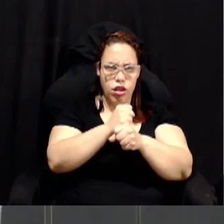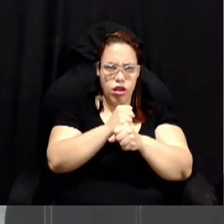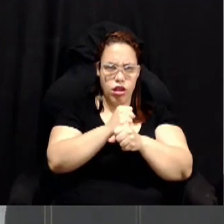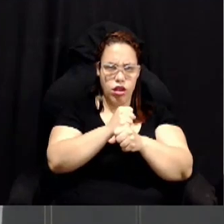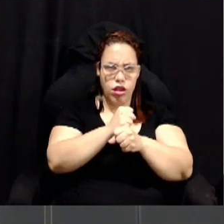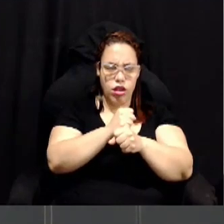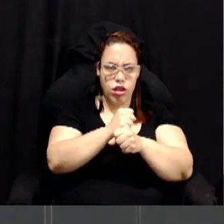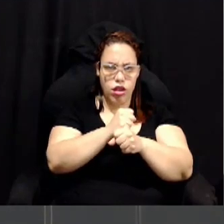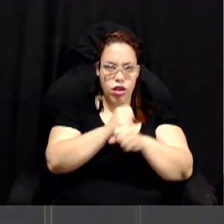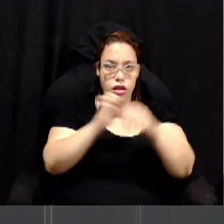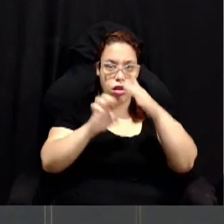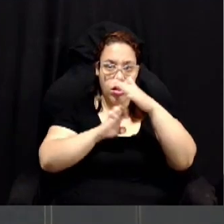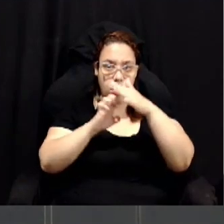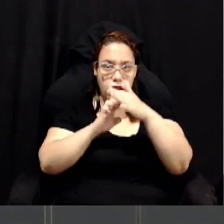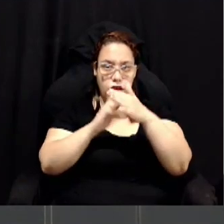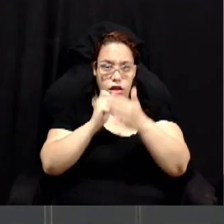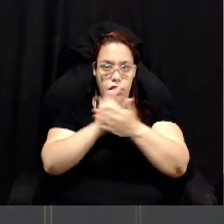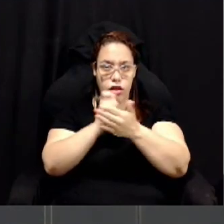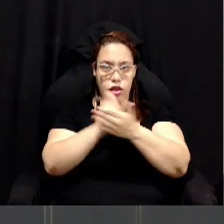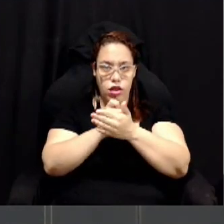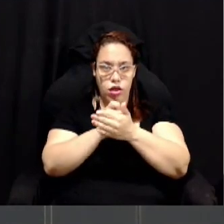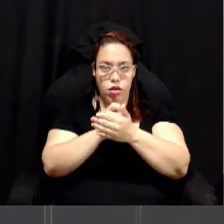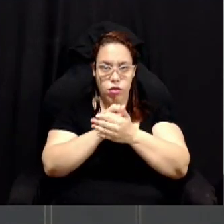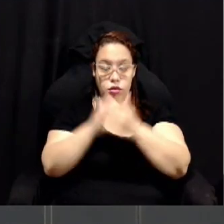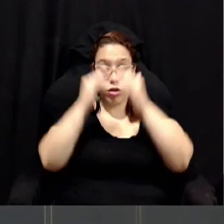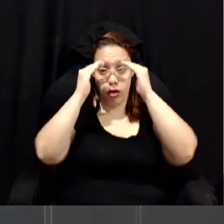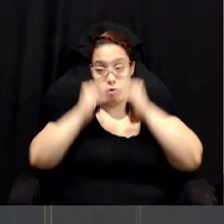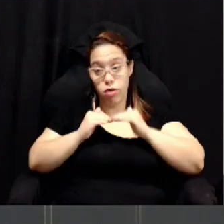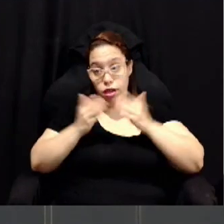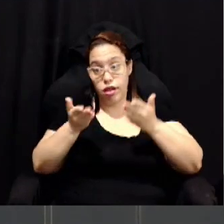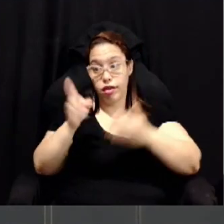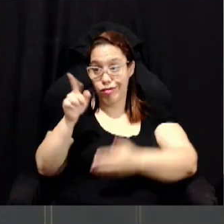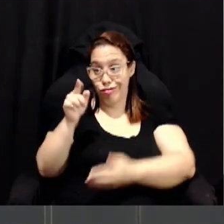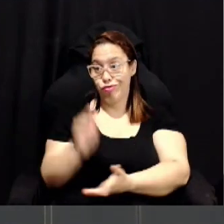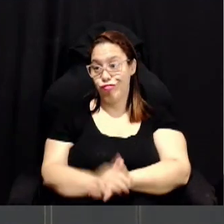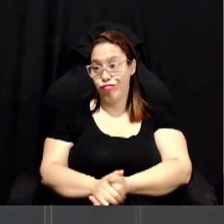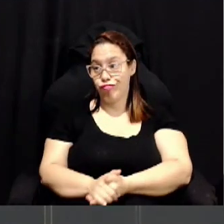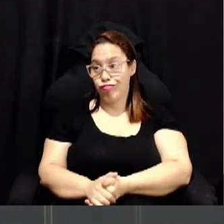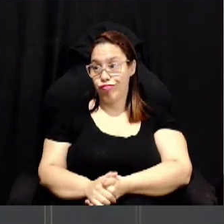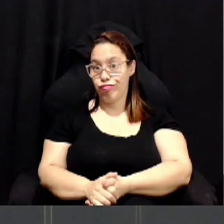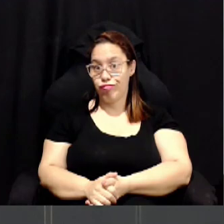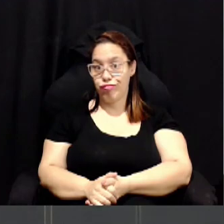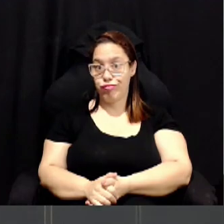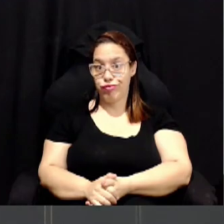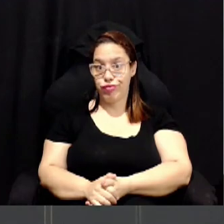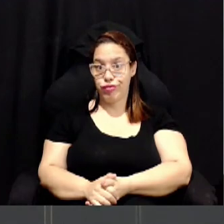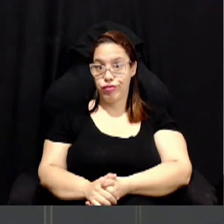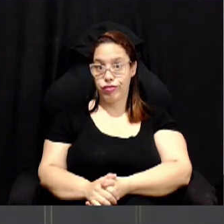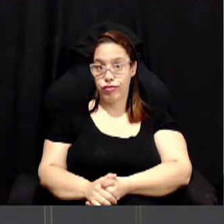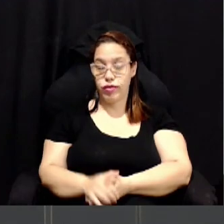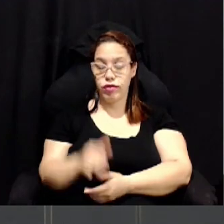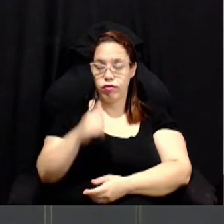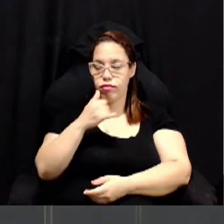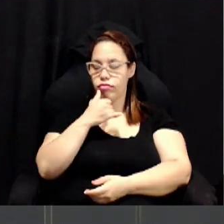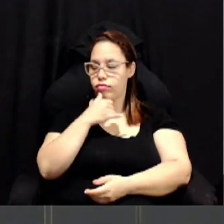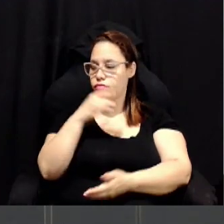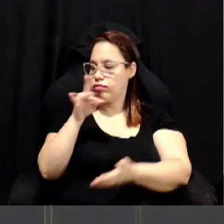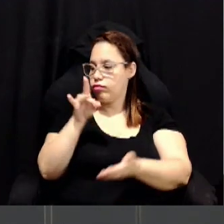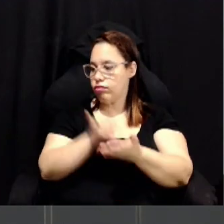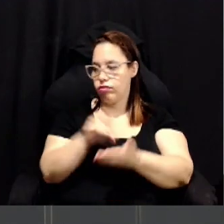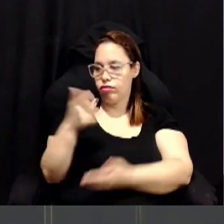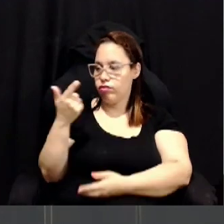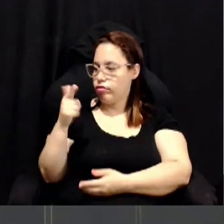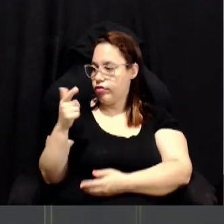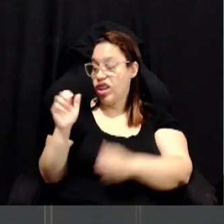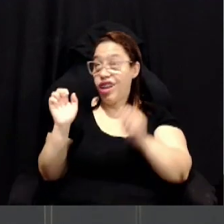empresas pagando multa porque não obedecem. Né? Então, assim, é triste a realidade. A gente não tem muito o que comemorar, mas